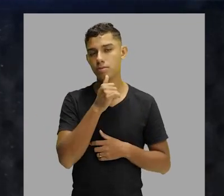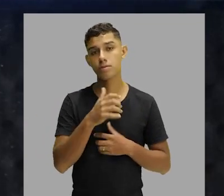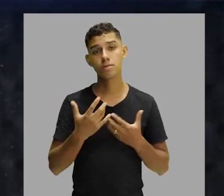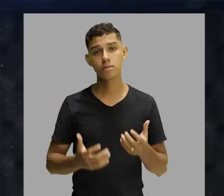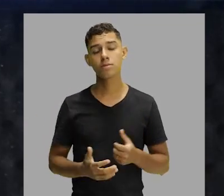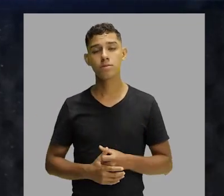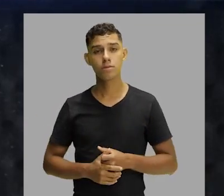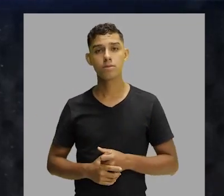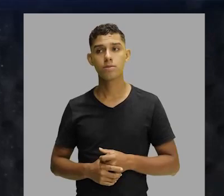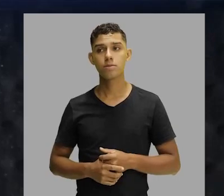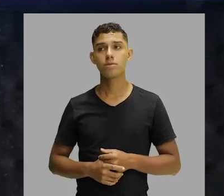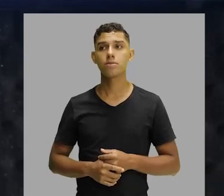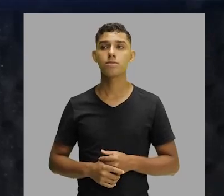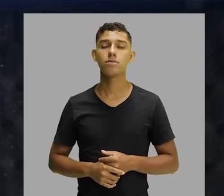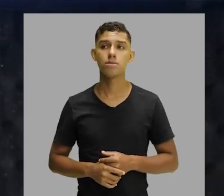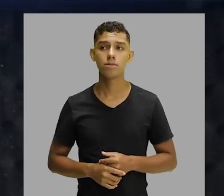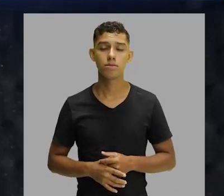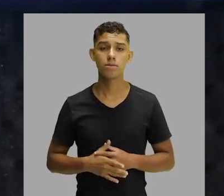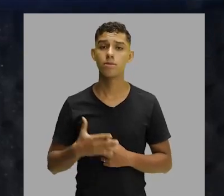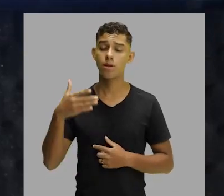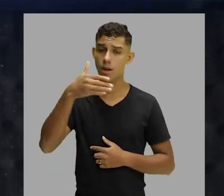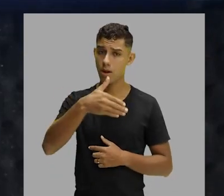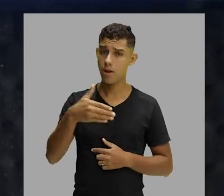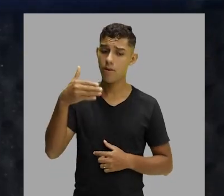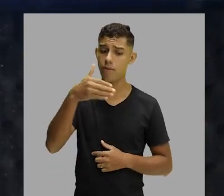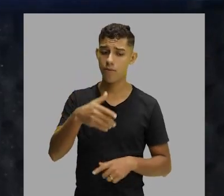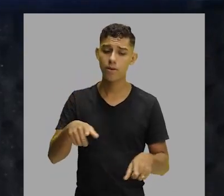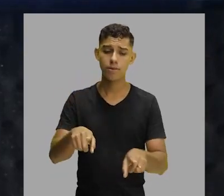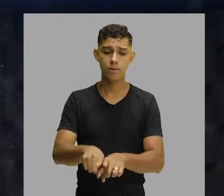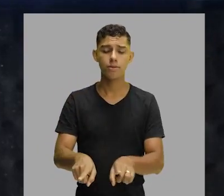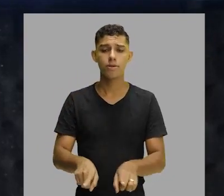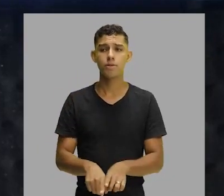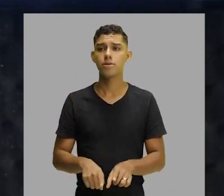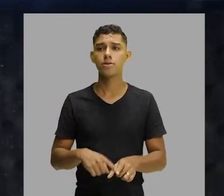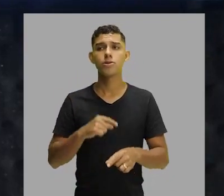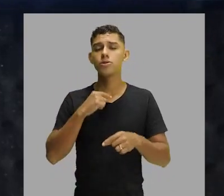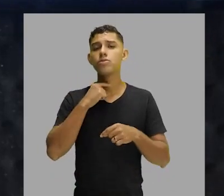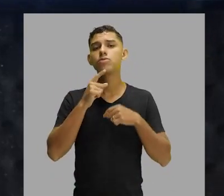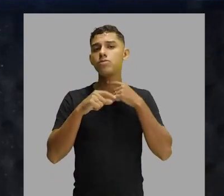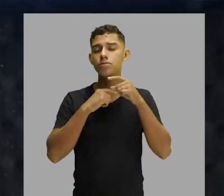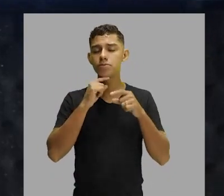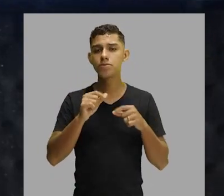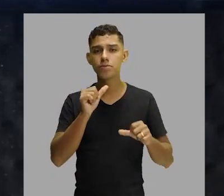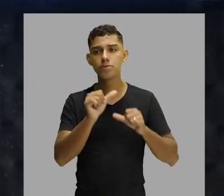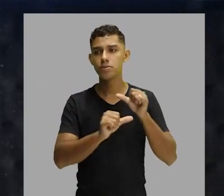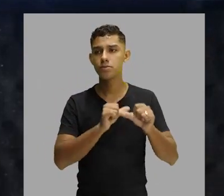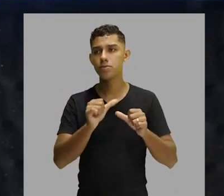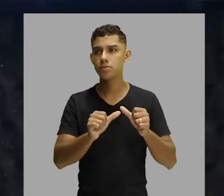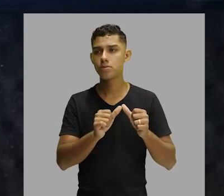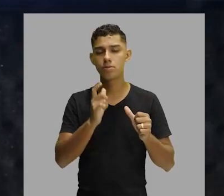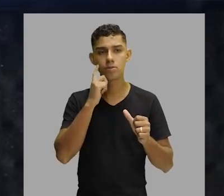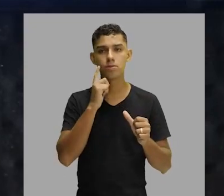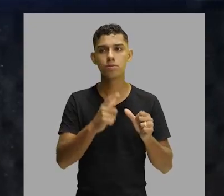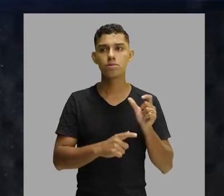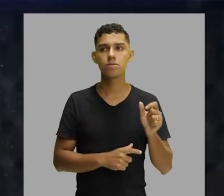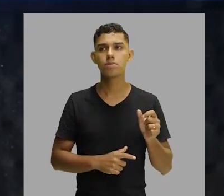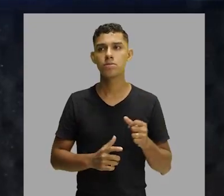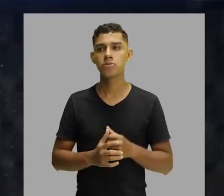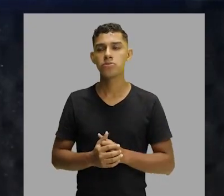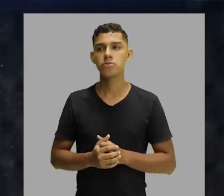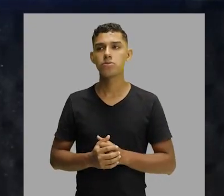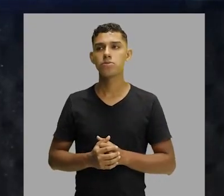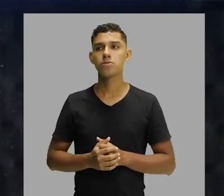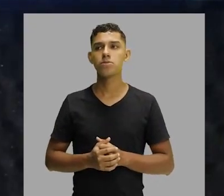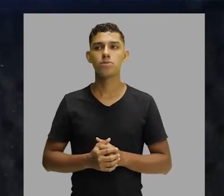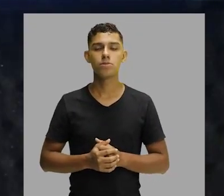né, e a frequência também ser muito pequena, ele não consegue transformar aquela frequência ali, né,